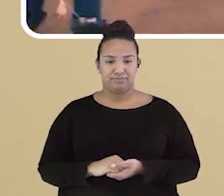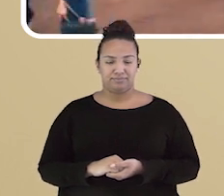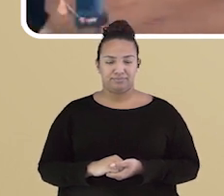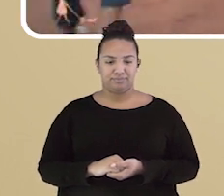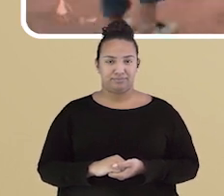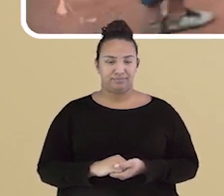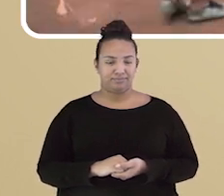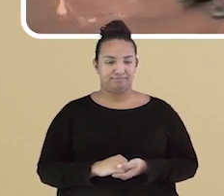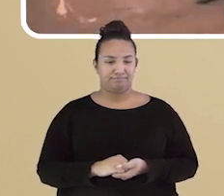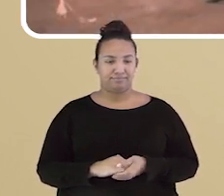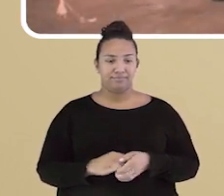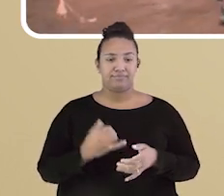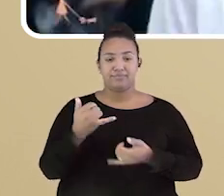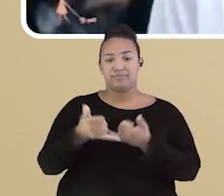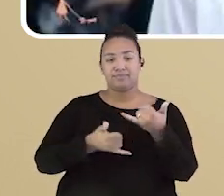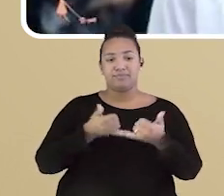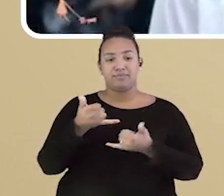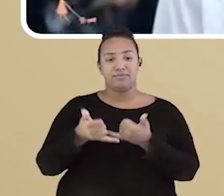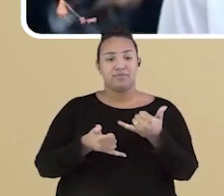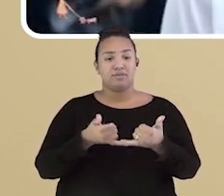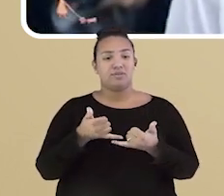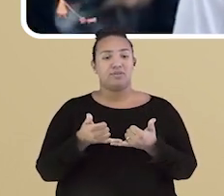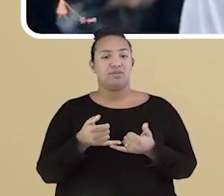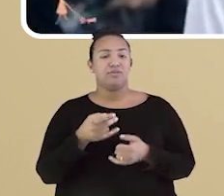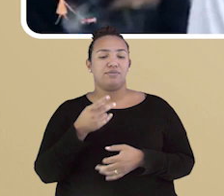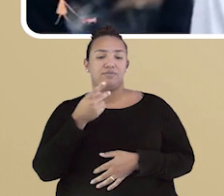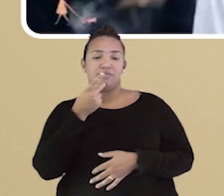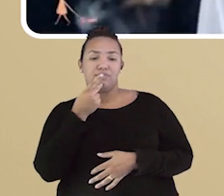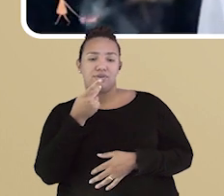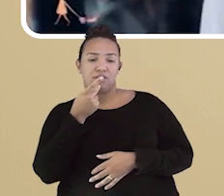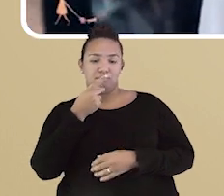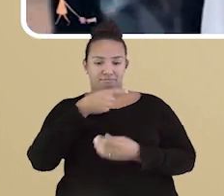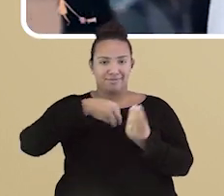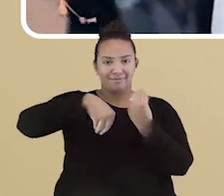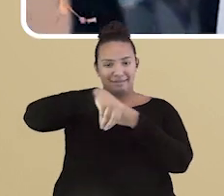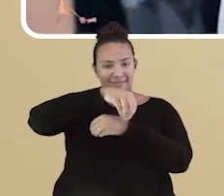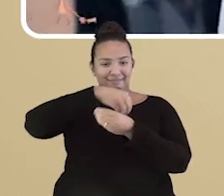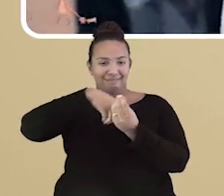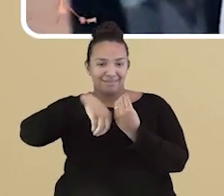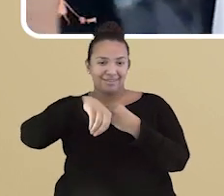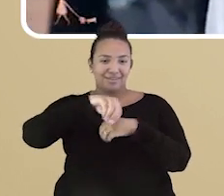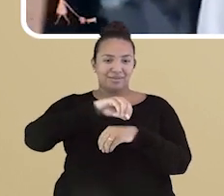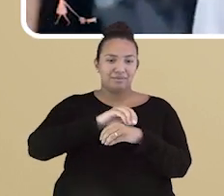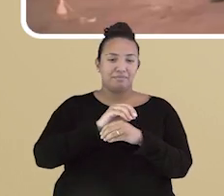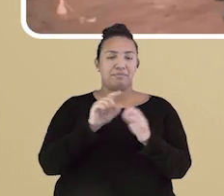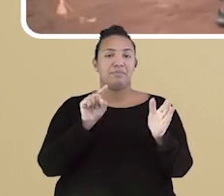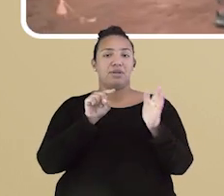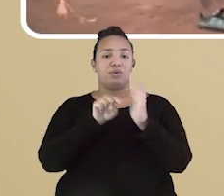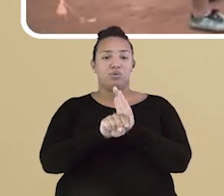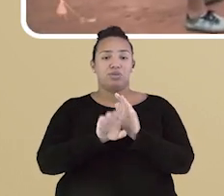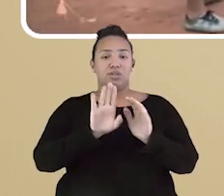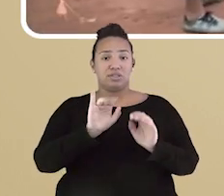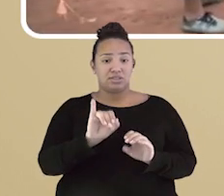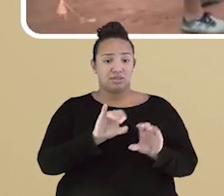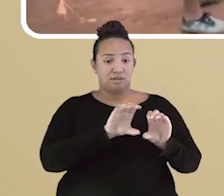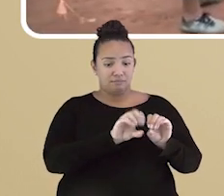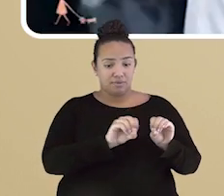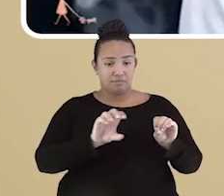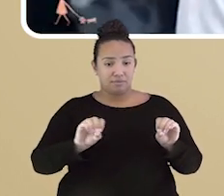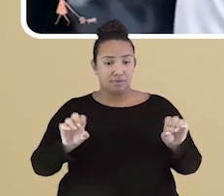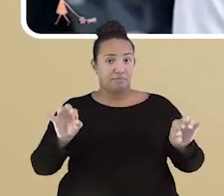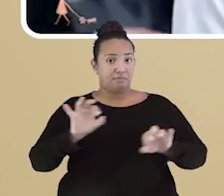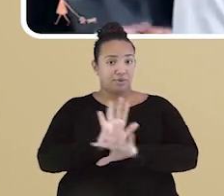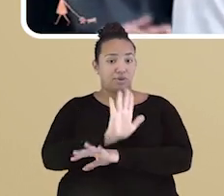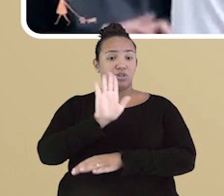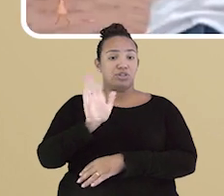Na brincadeira a gente estava falando, depois de enrolado, a gente sempre perguntou se a linguiça já estava assada. E a